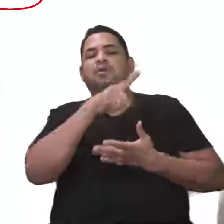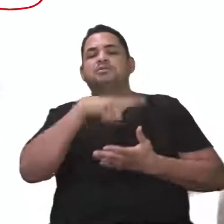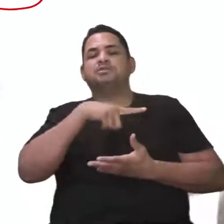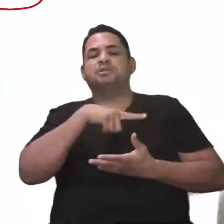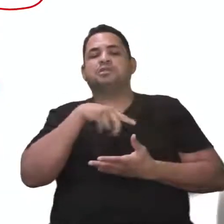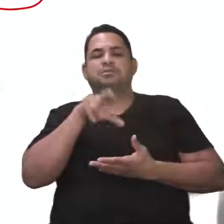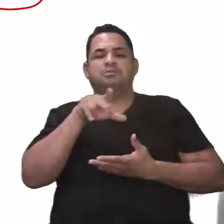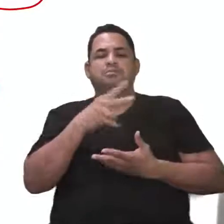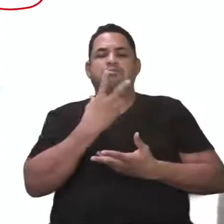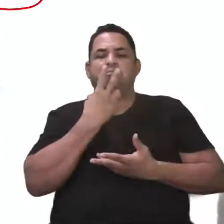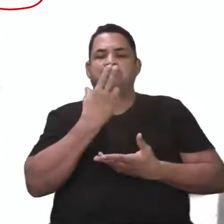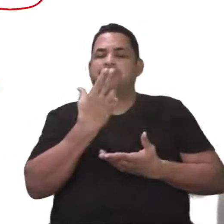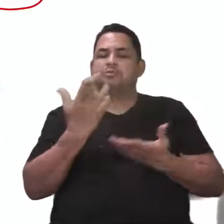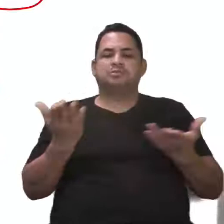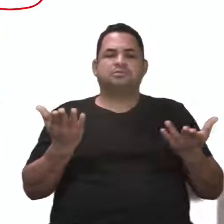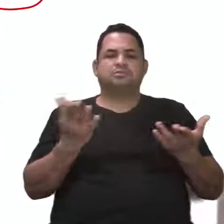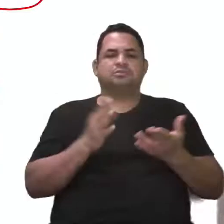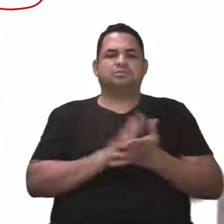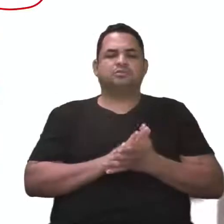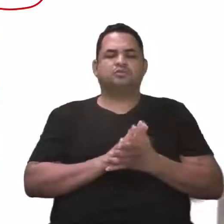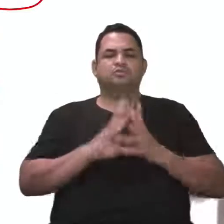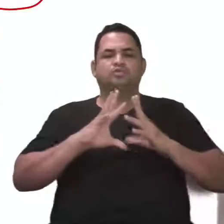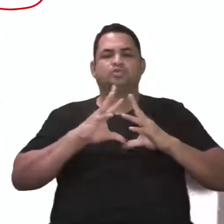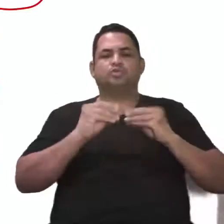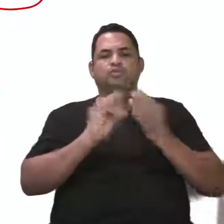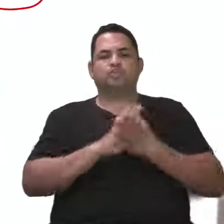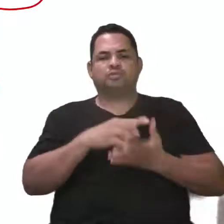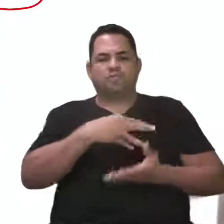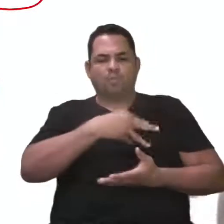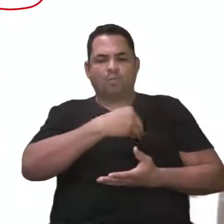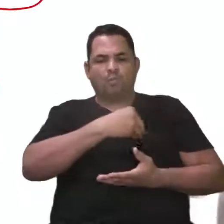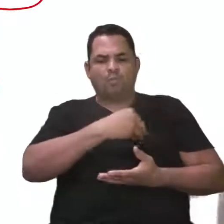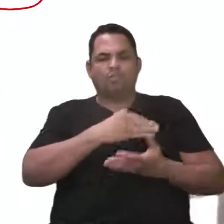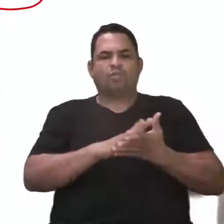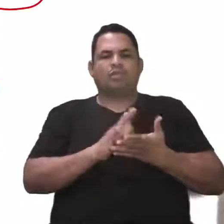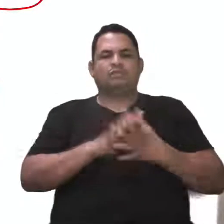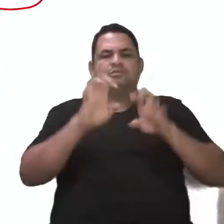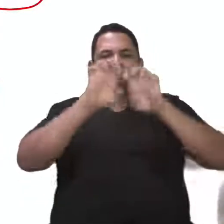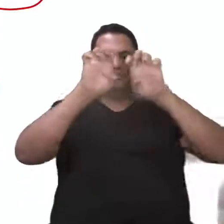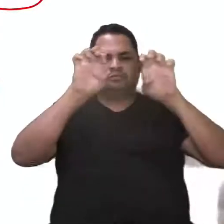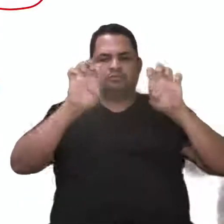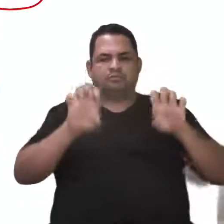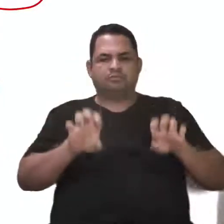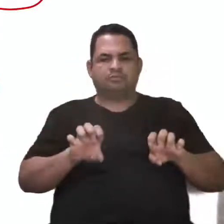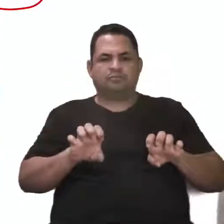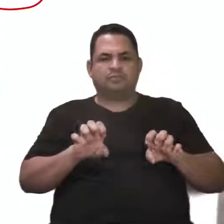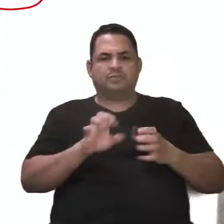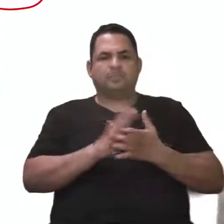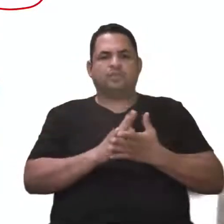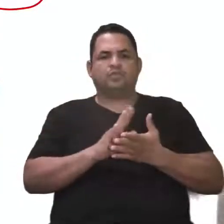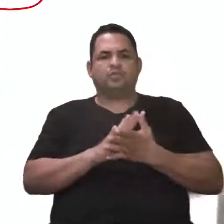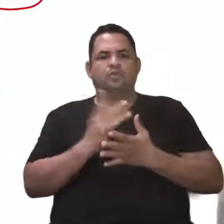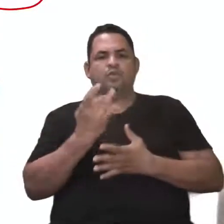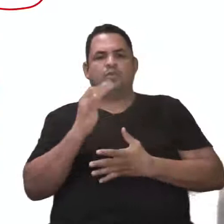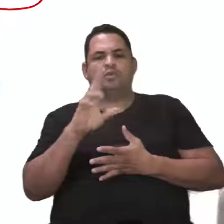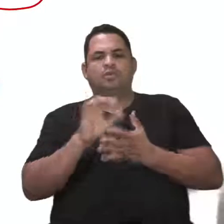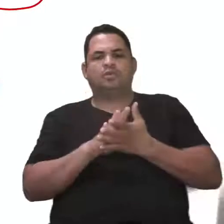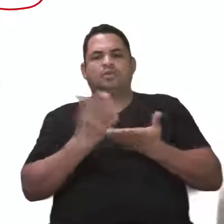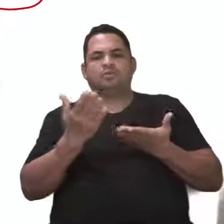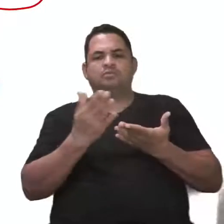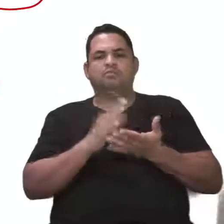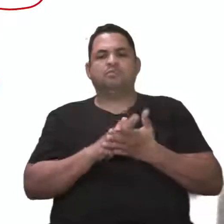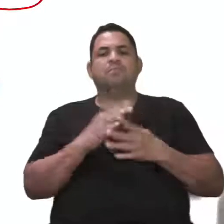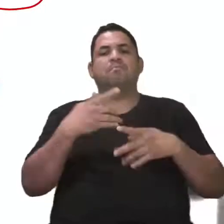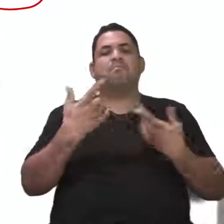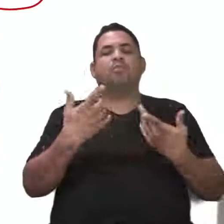Professora, todos eles são mamíferos, ok? São estruturas homólogas entre si.